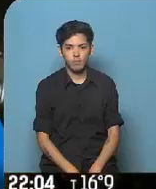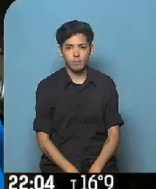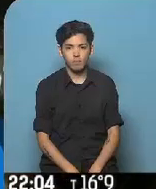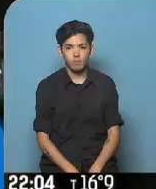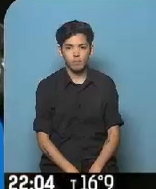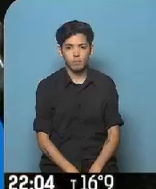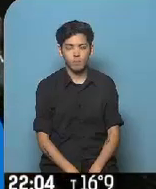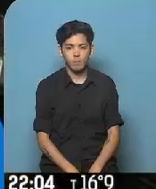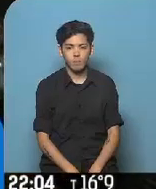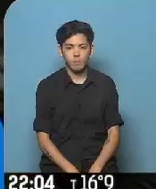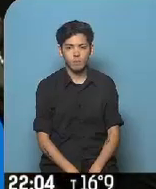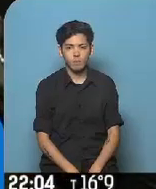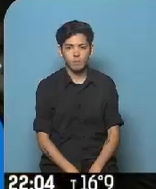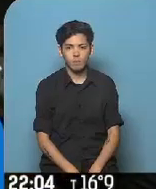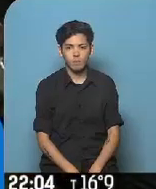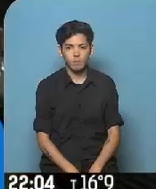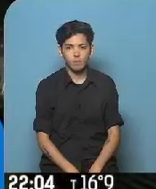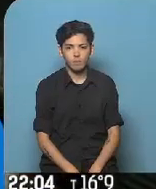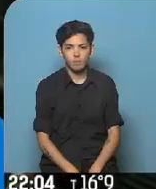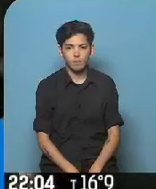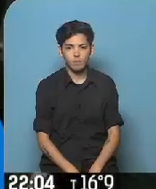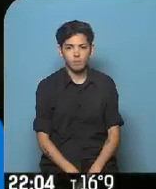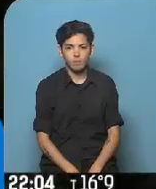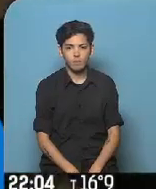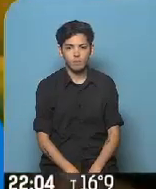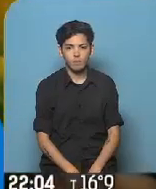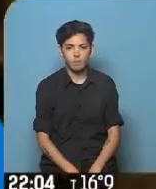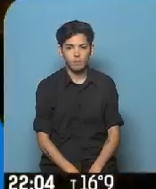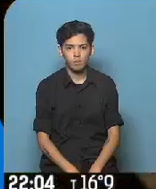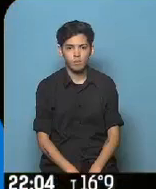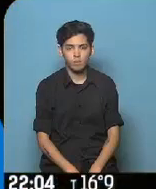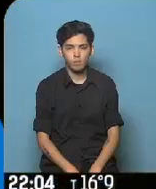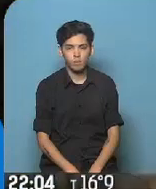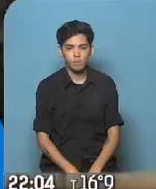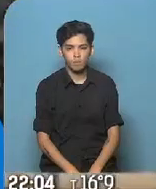Vocês acabaram de eleger o presidente, vai ser no primeiro turno.